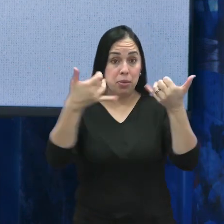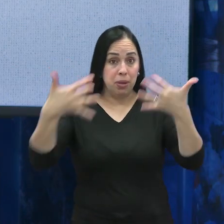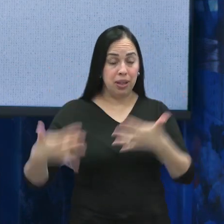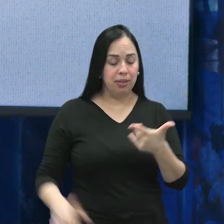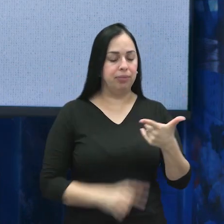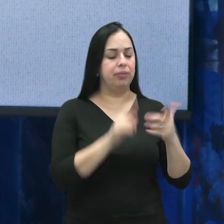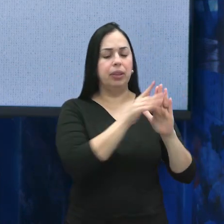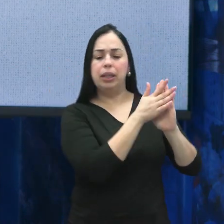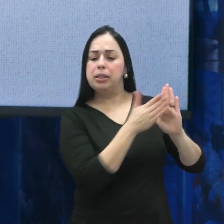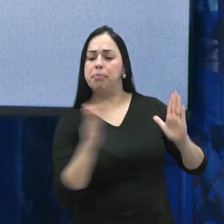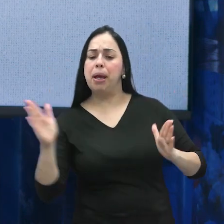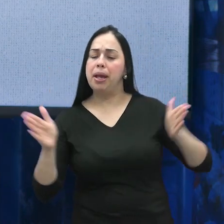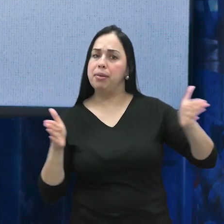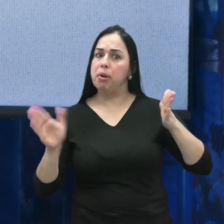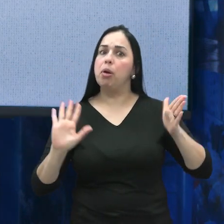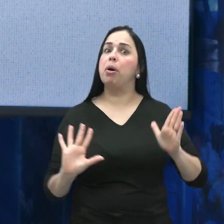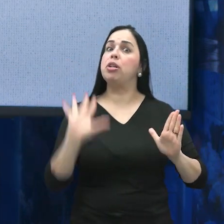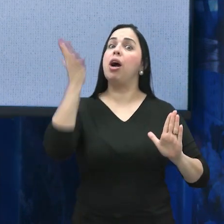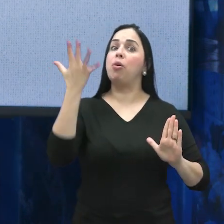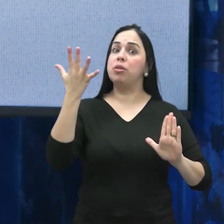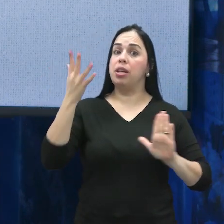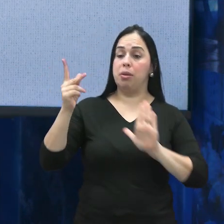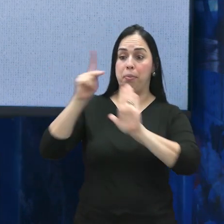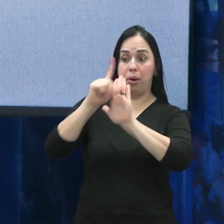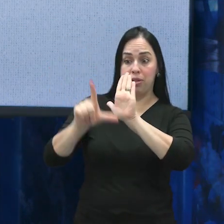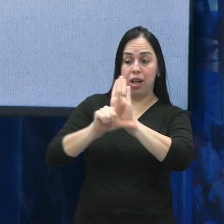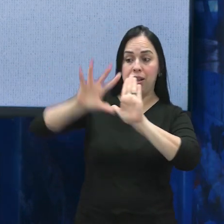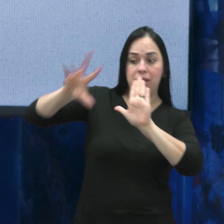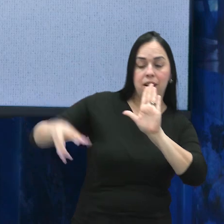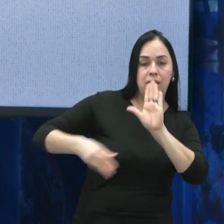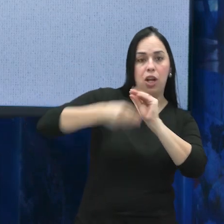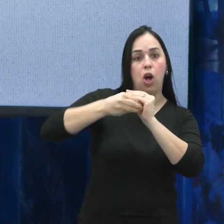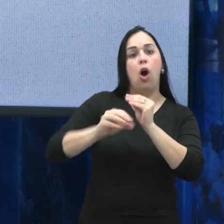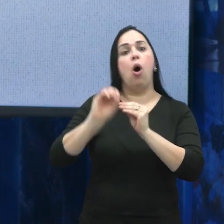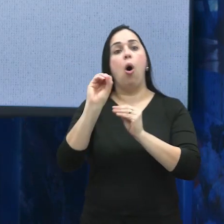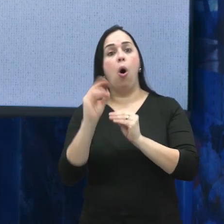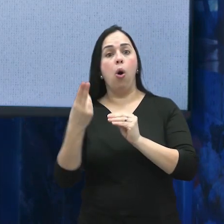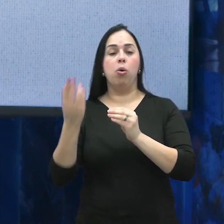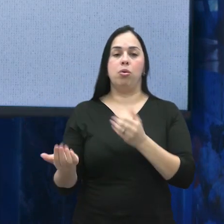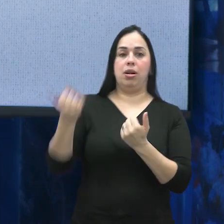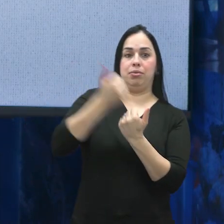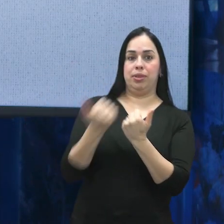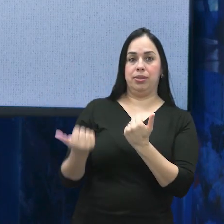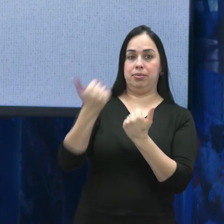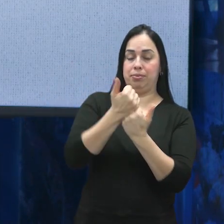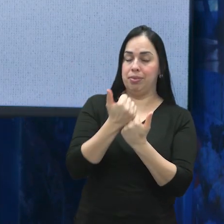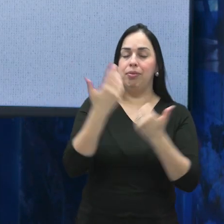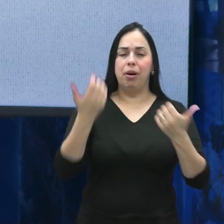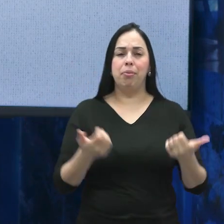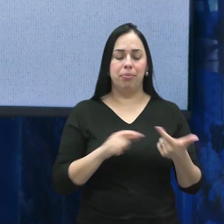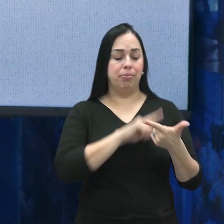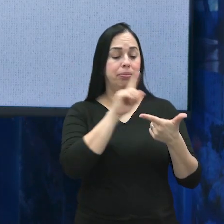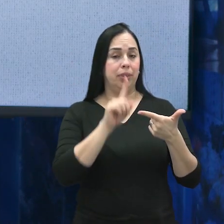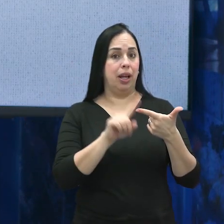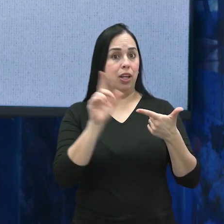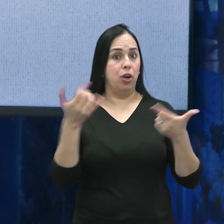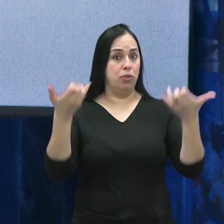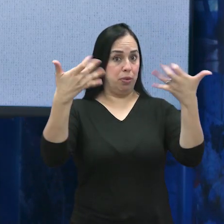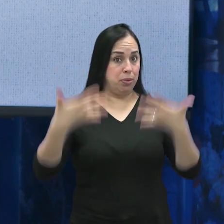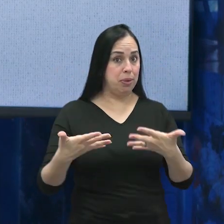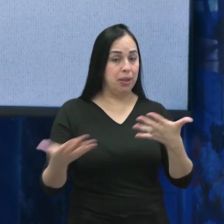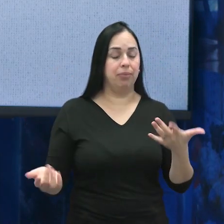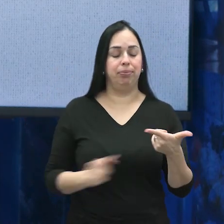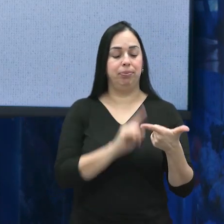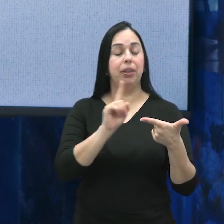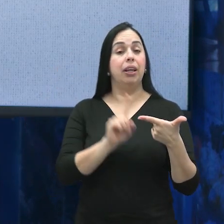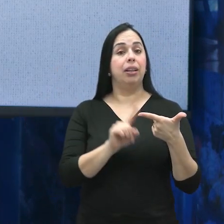final. Ao longo da tramitação, podem aparecer os projetos substitutivos para algumas adequações. Vamos falar sobre isso no